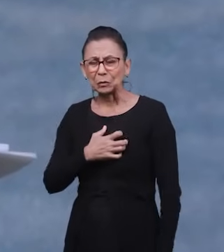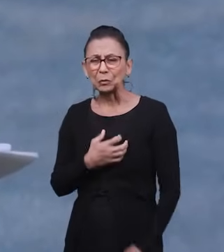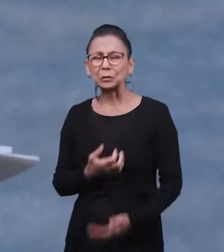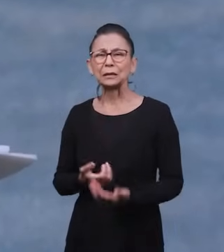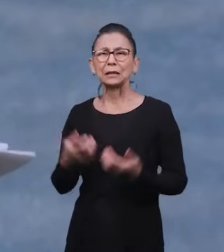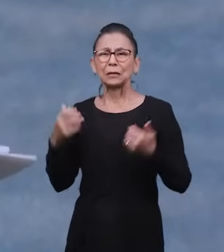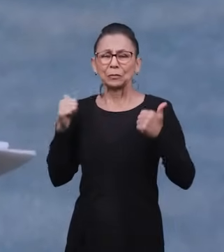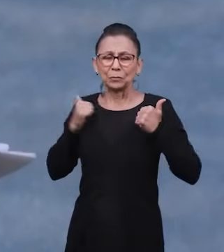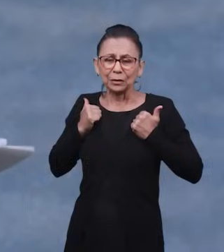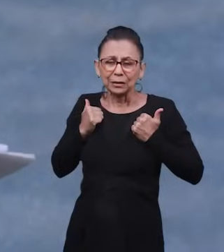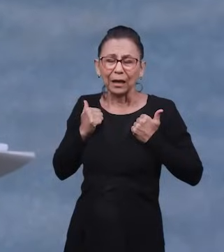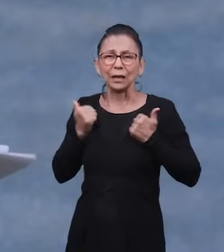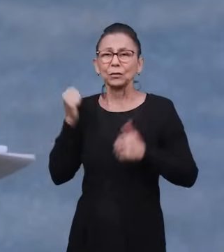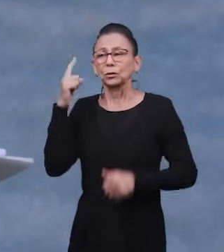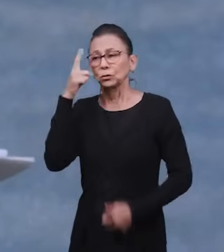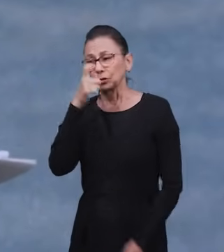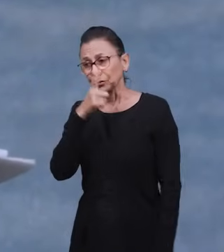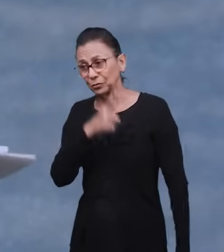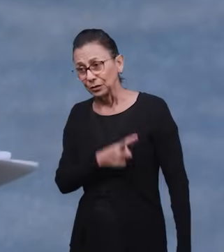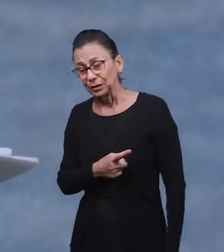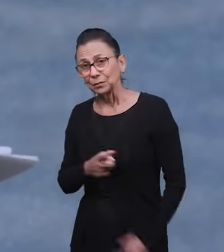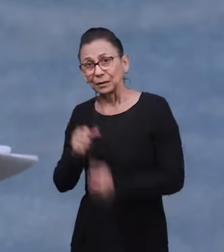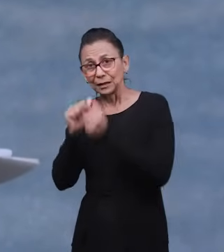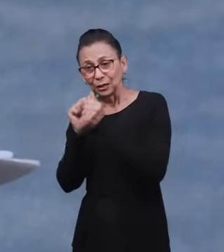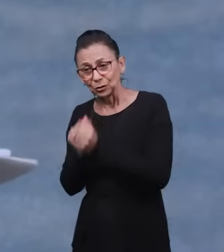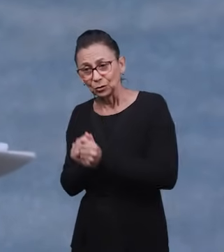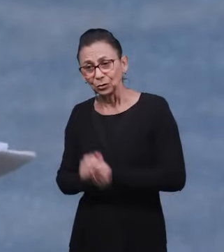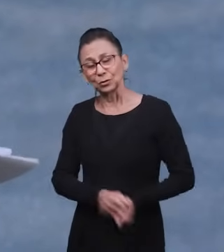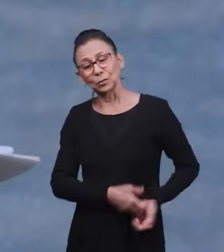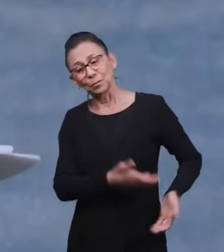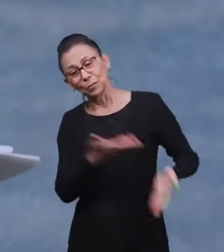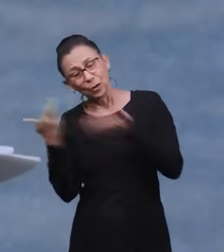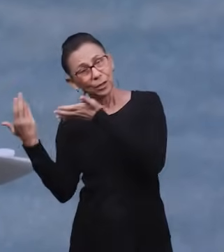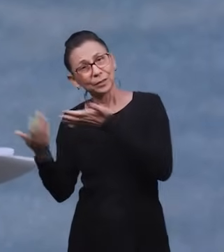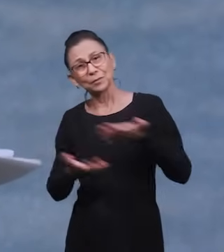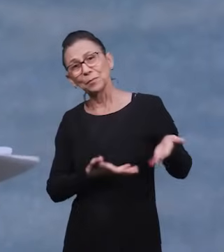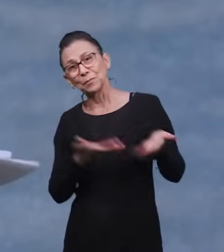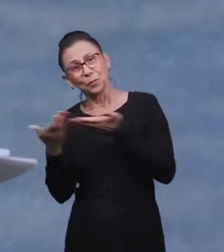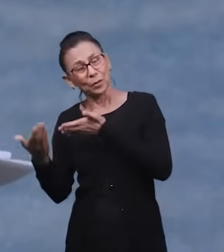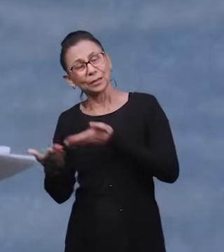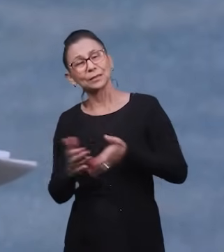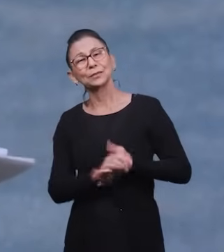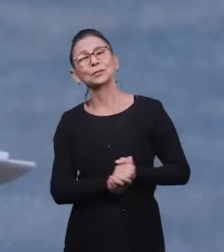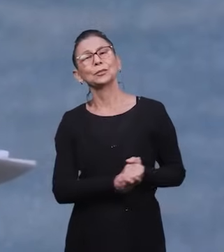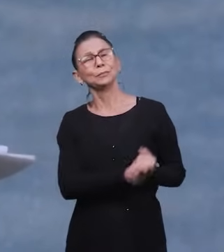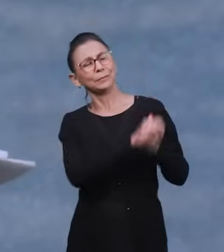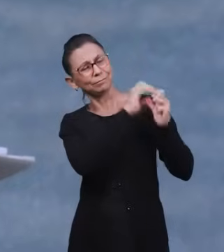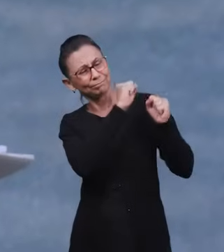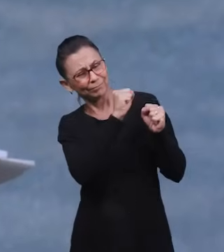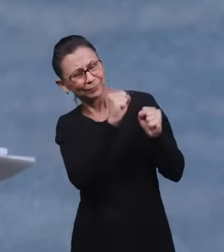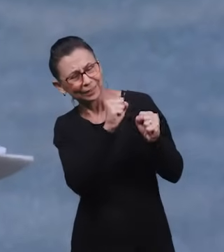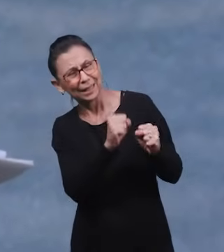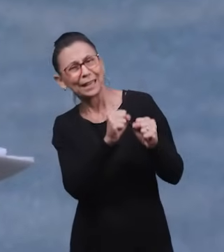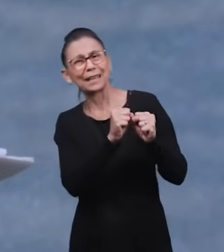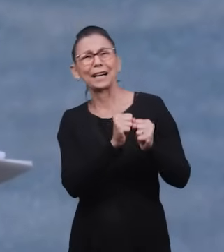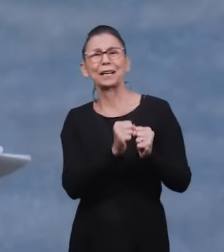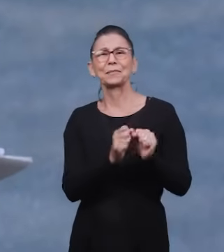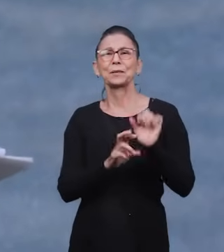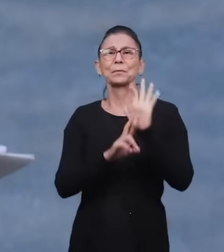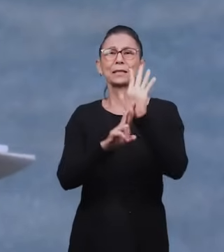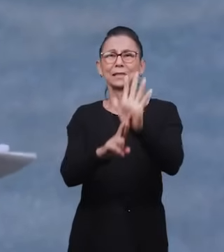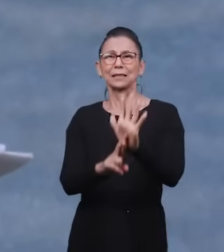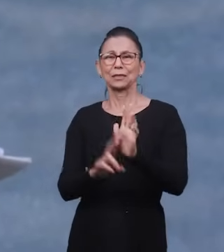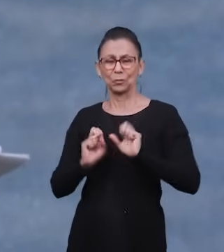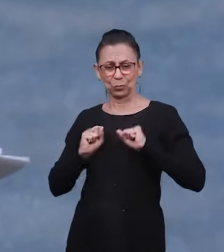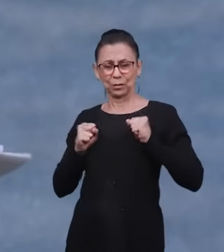nada, difícil. Mas está no nosso meio, nós vamos levar. Está doente, mas está conosco, vamos carregar nas costas, vamos fazer tudo para ele,